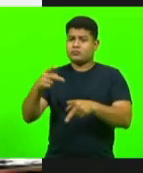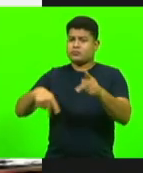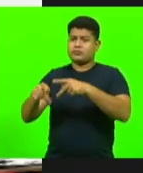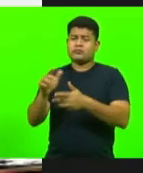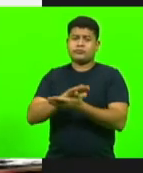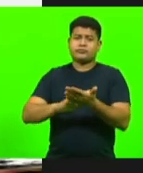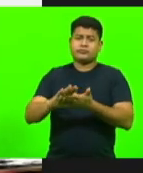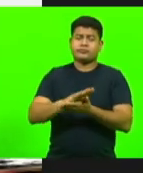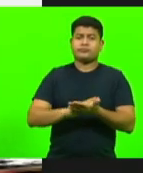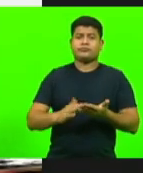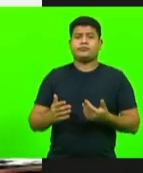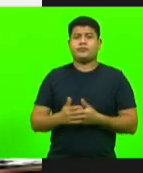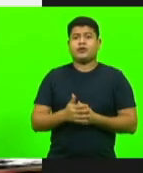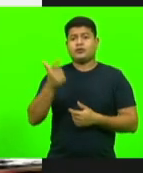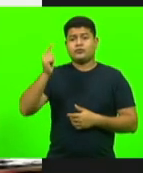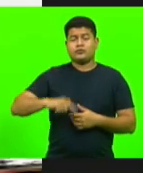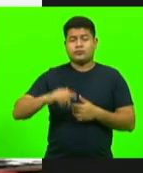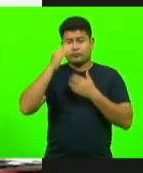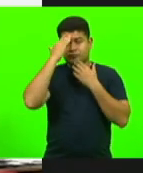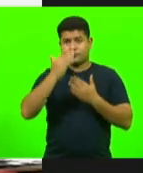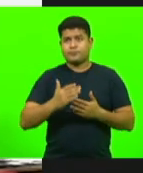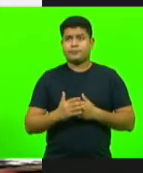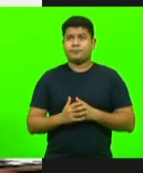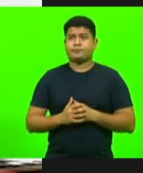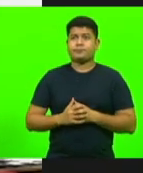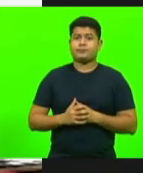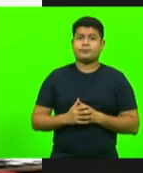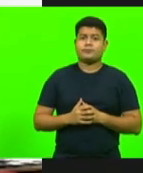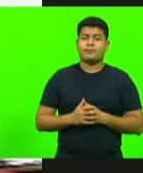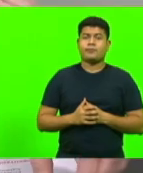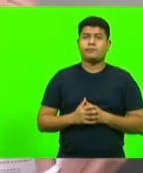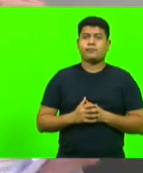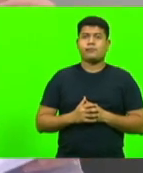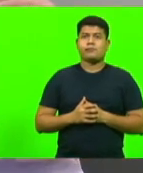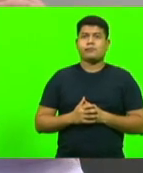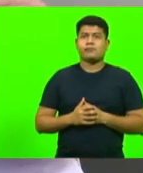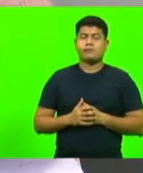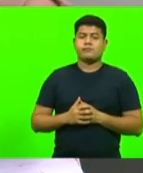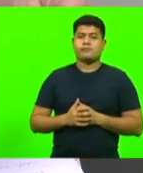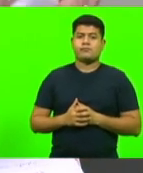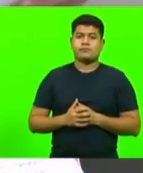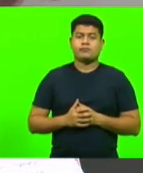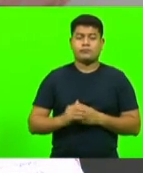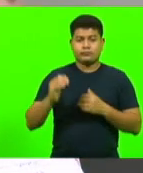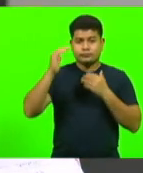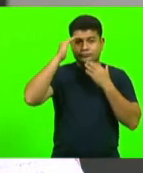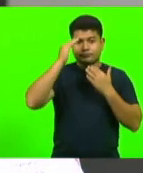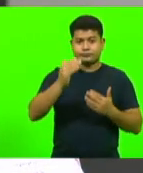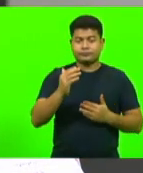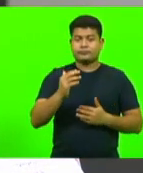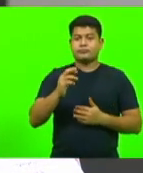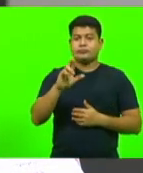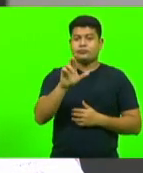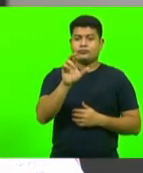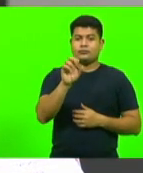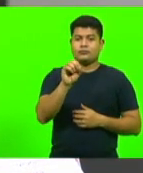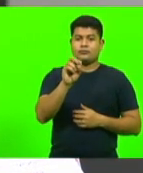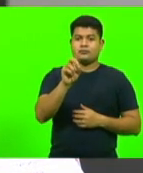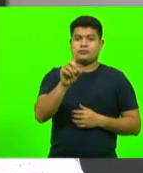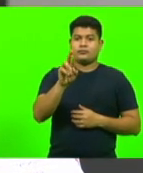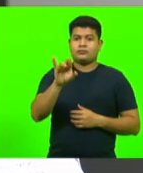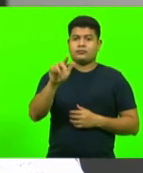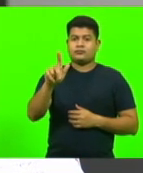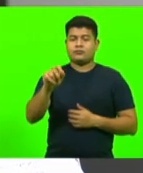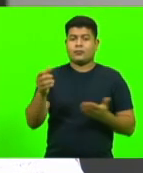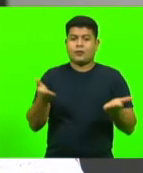muito mais uma vez muito obrigado pela razão bom obrigada Rodrigo eu passo a palavra agora o